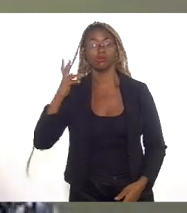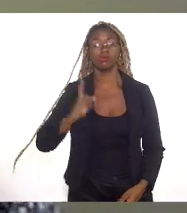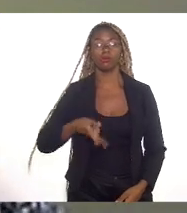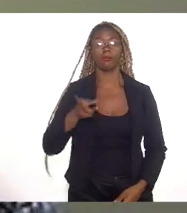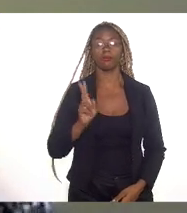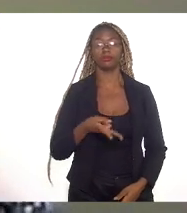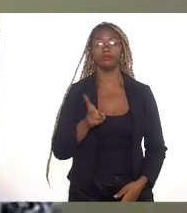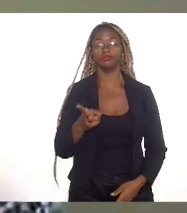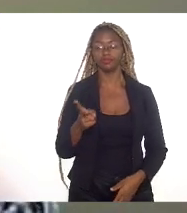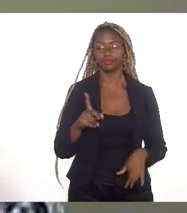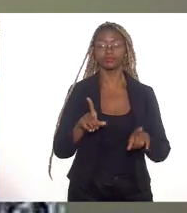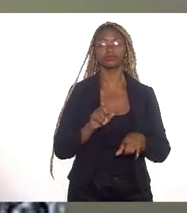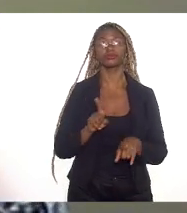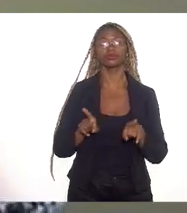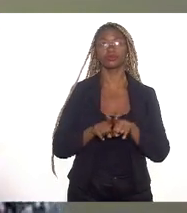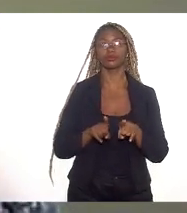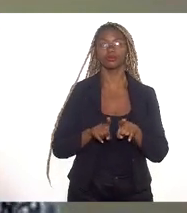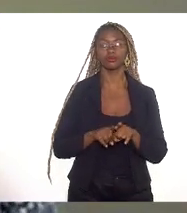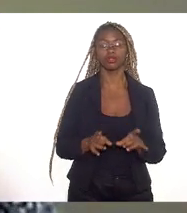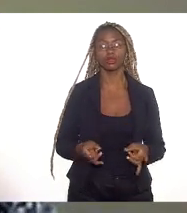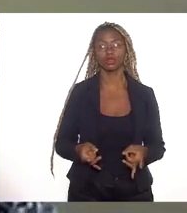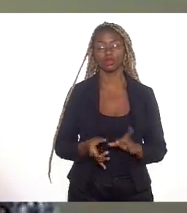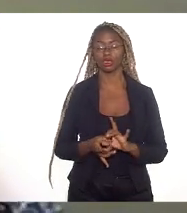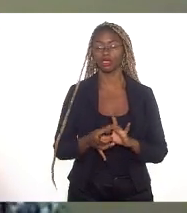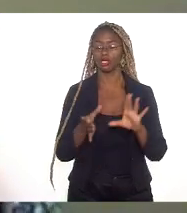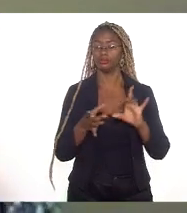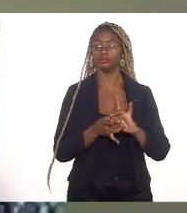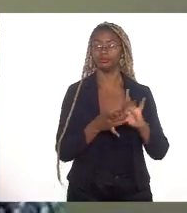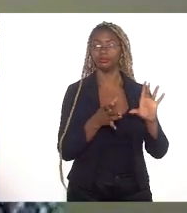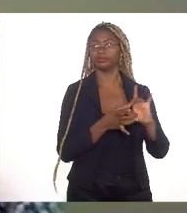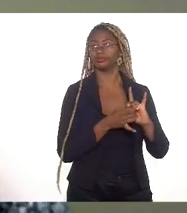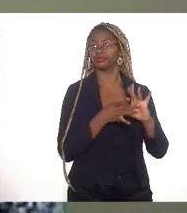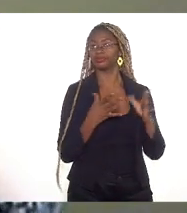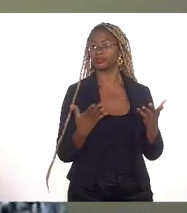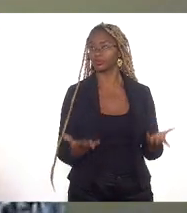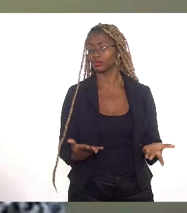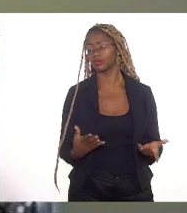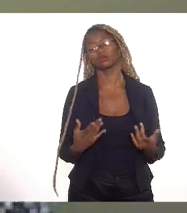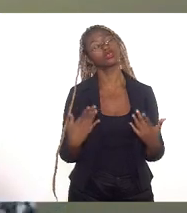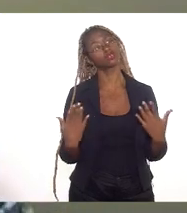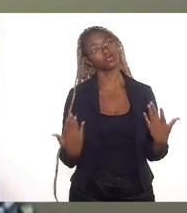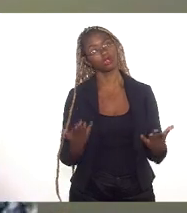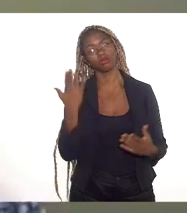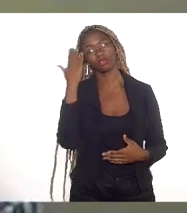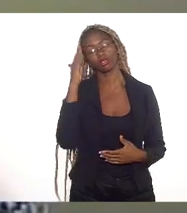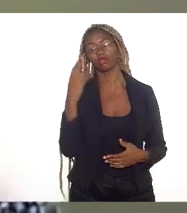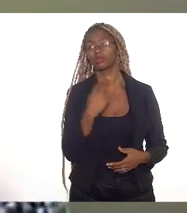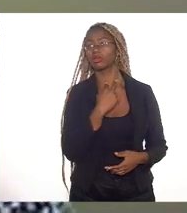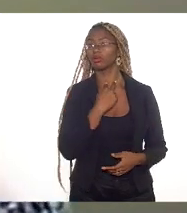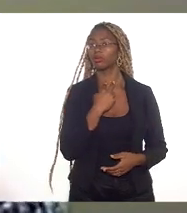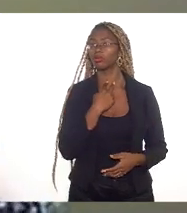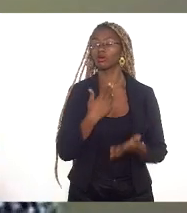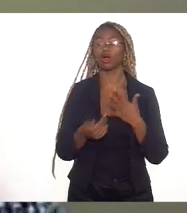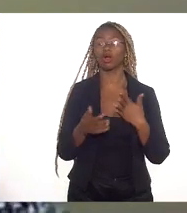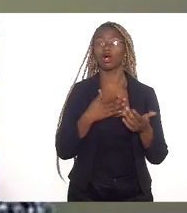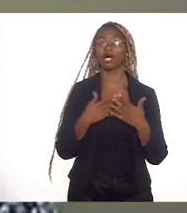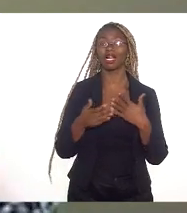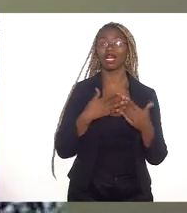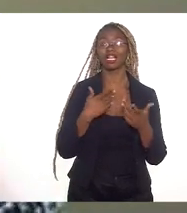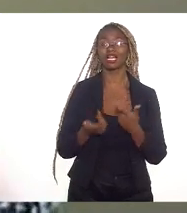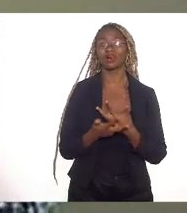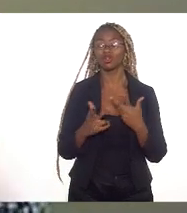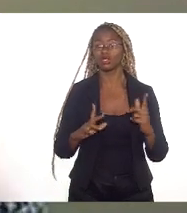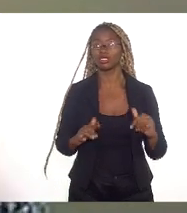continuem sendo disponibilizadas. Portanto, não me parece oportuno qualquer mecanismo que não seja